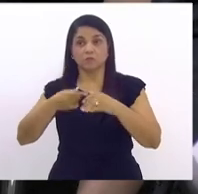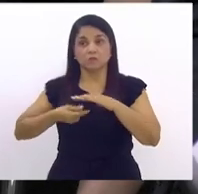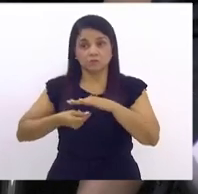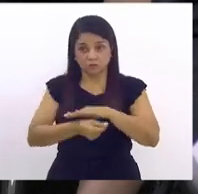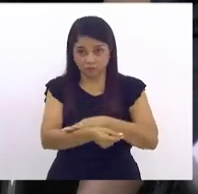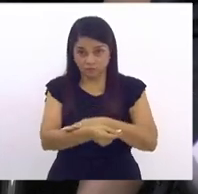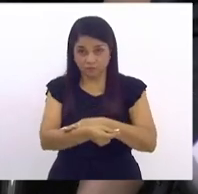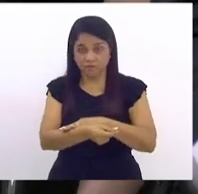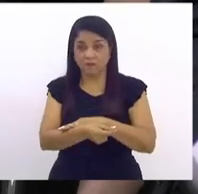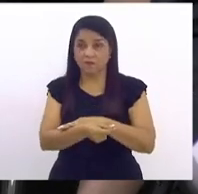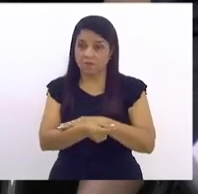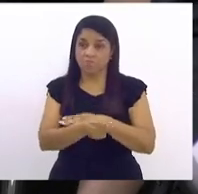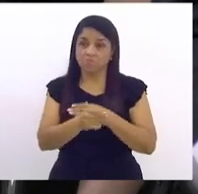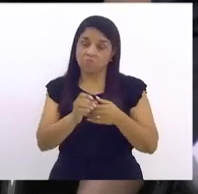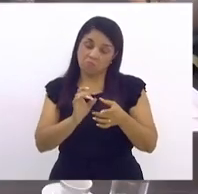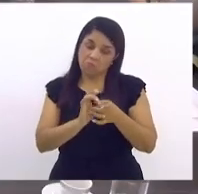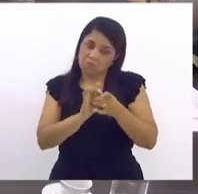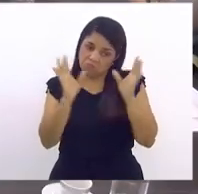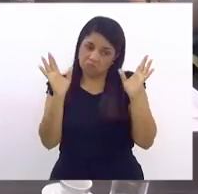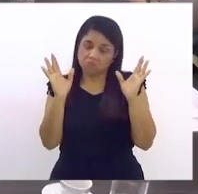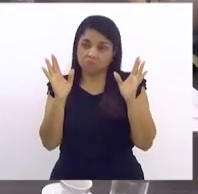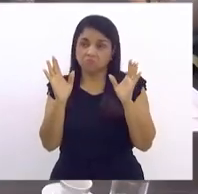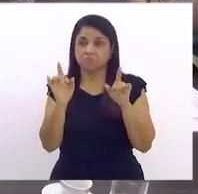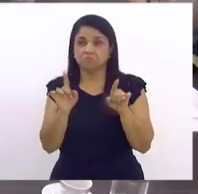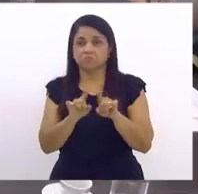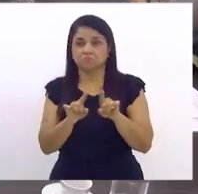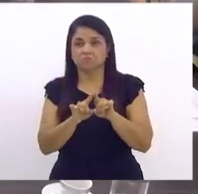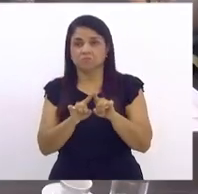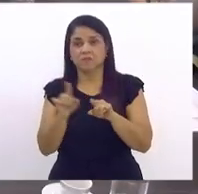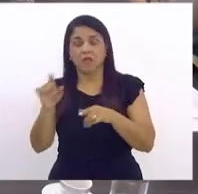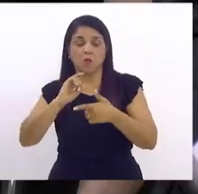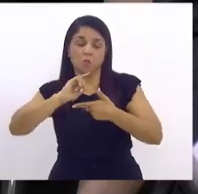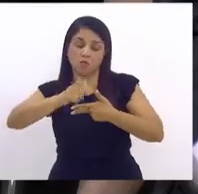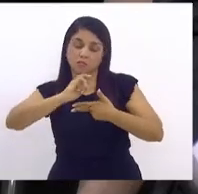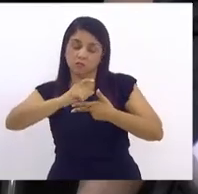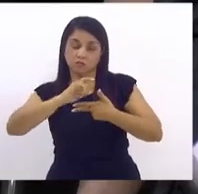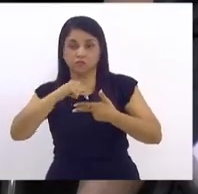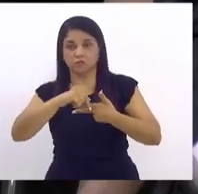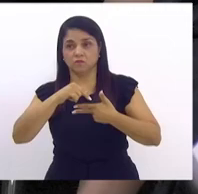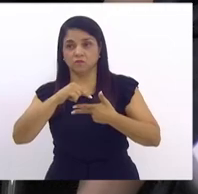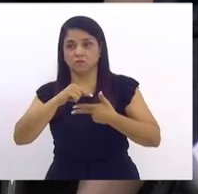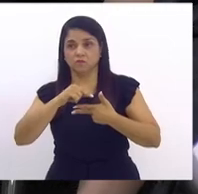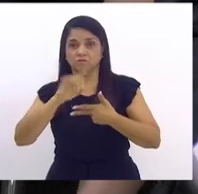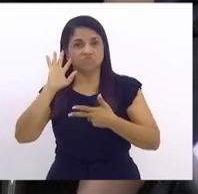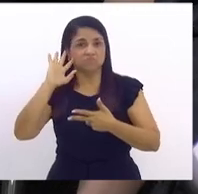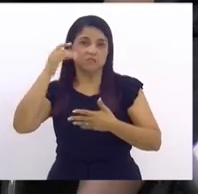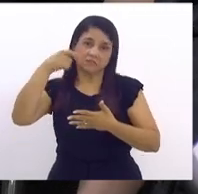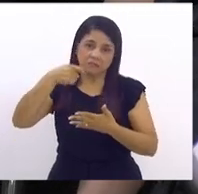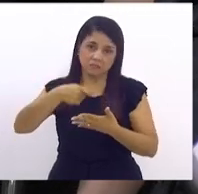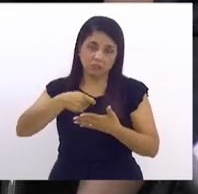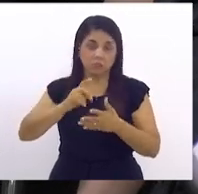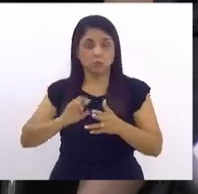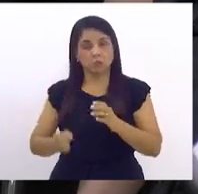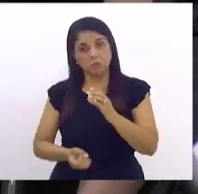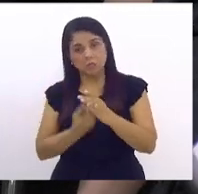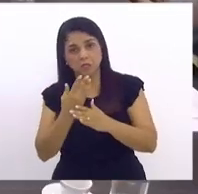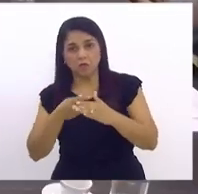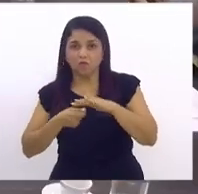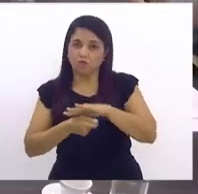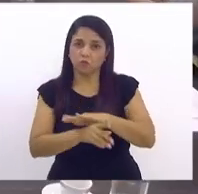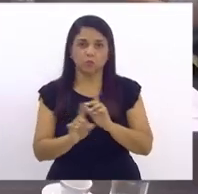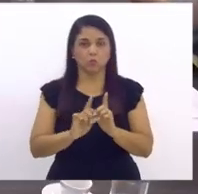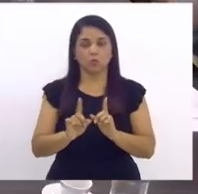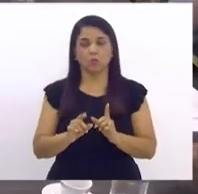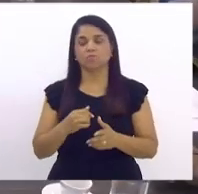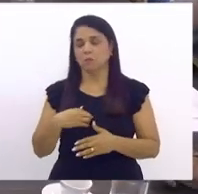é autorizativo o projeto, aquela discussão que acabamos de ter. Aí compete ao executivo decidir se cria ou não. Eu já estou satisfeito